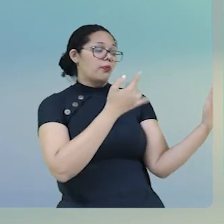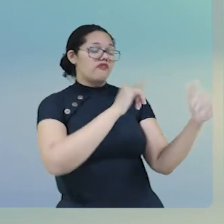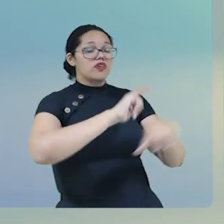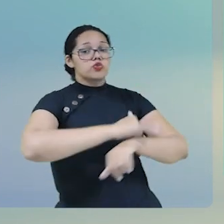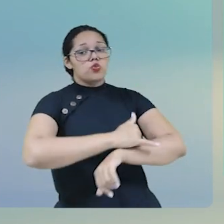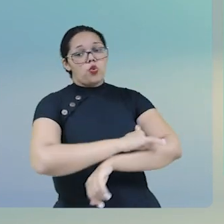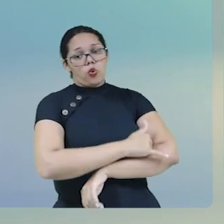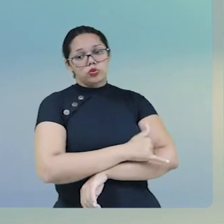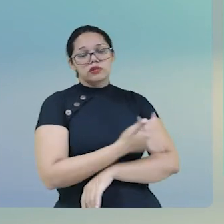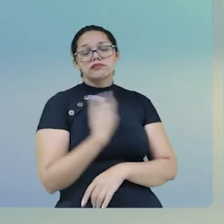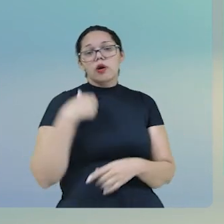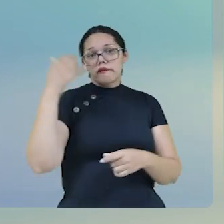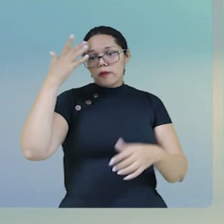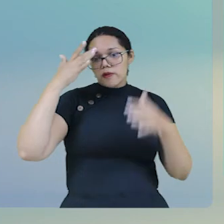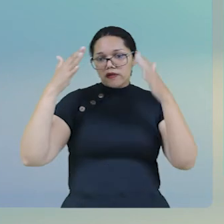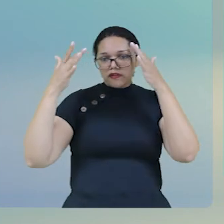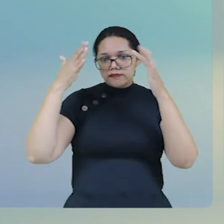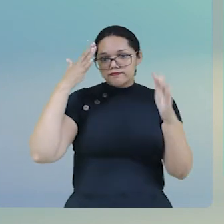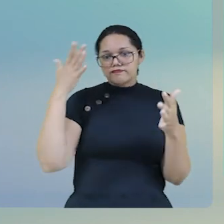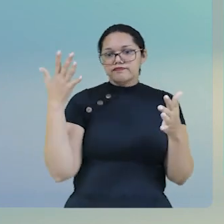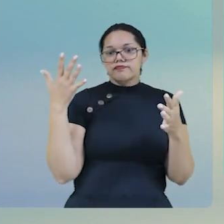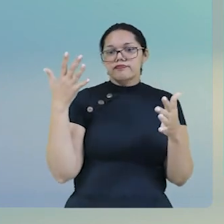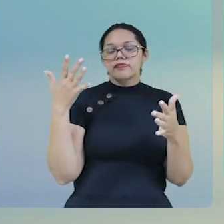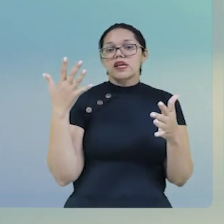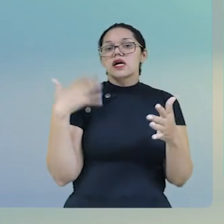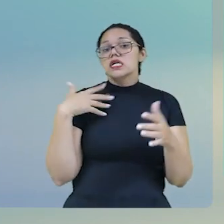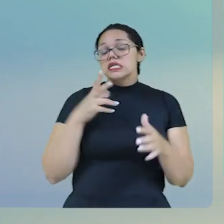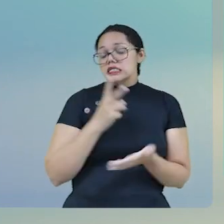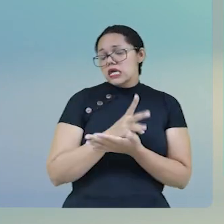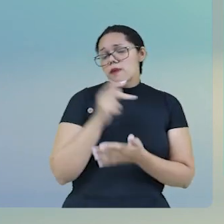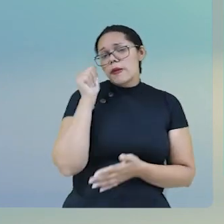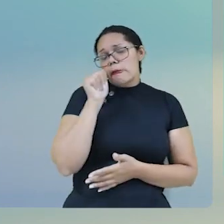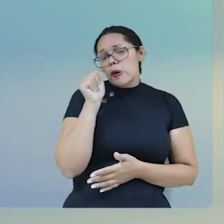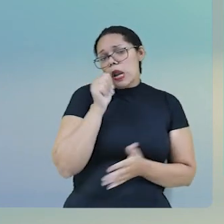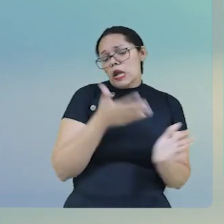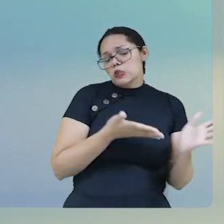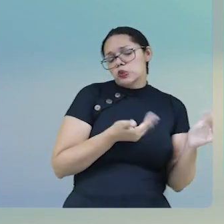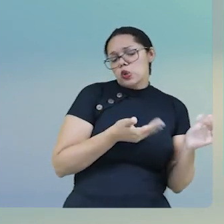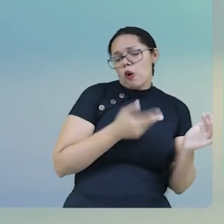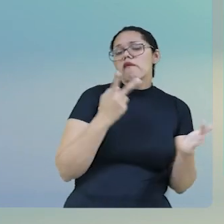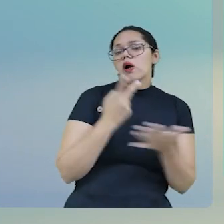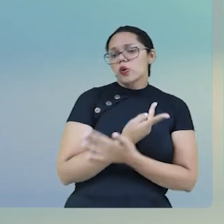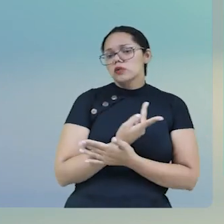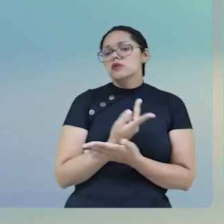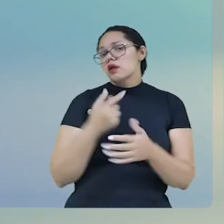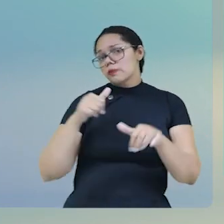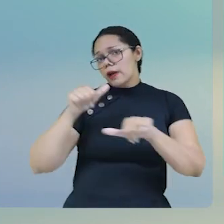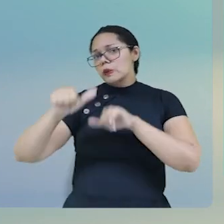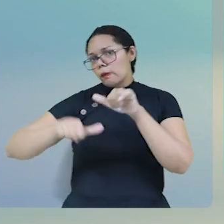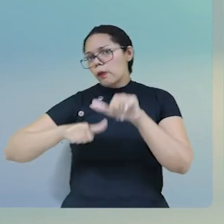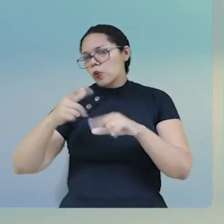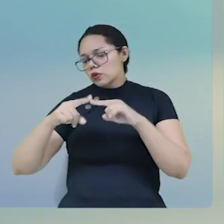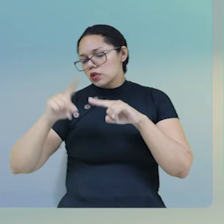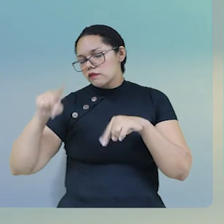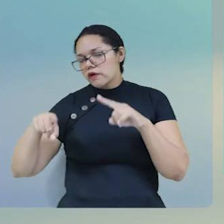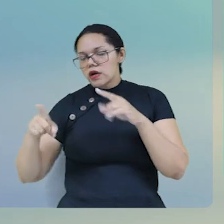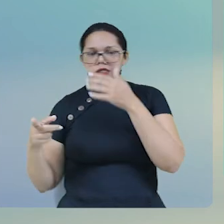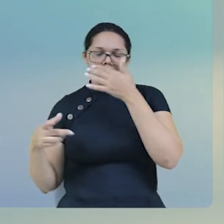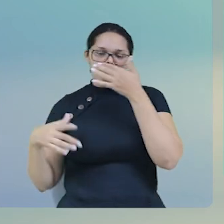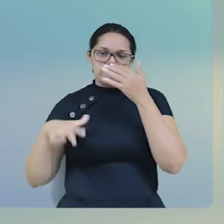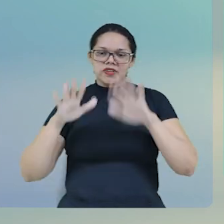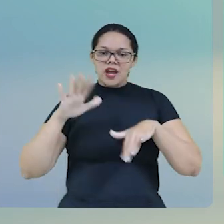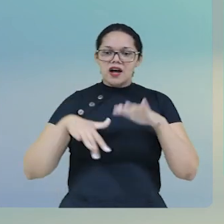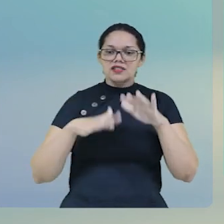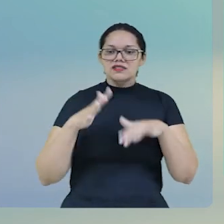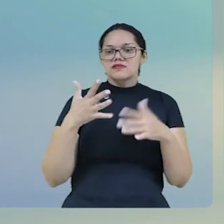vamos refletir. A anorexia se manifesta principalmente em mulheres jovens, embora a sua incidência esteja aumentando também em homens. Às vezes, os portadores do